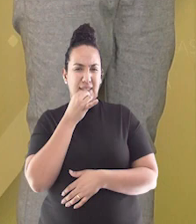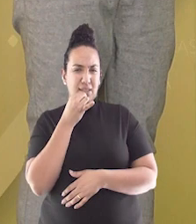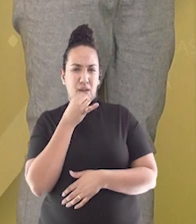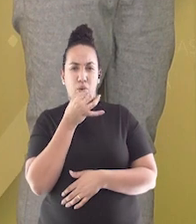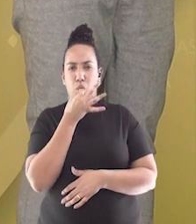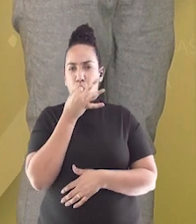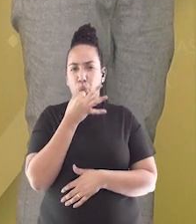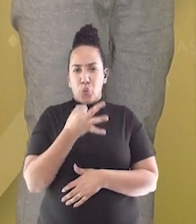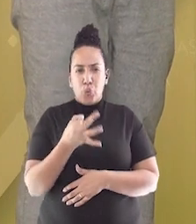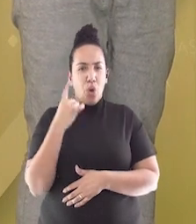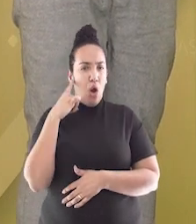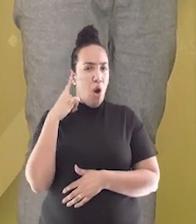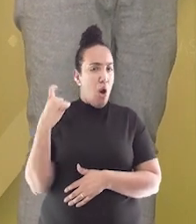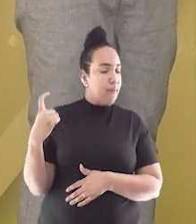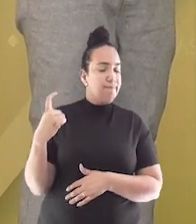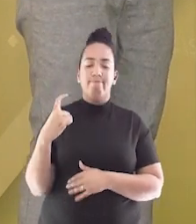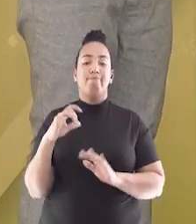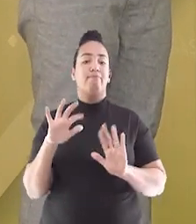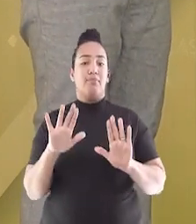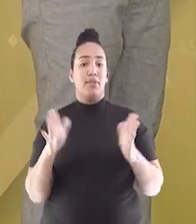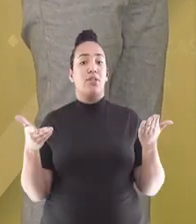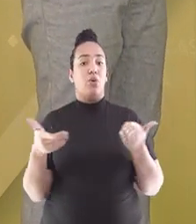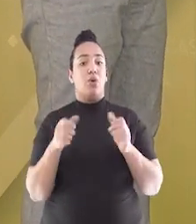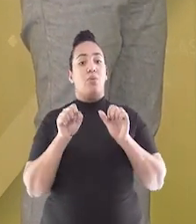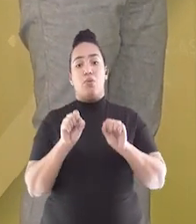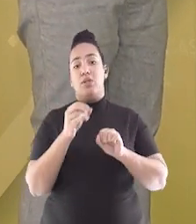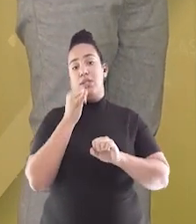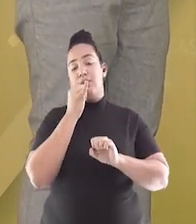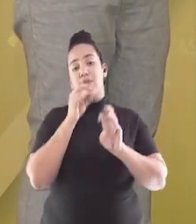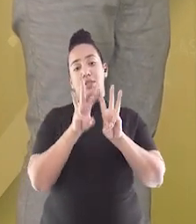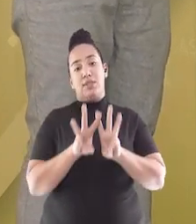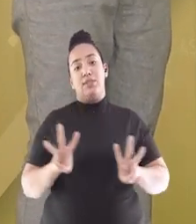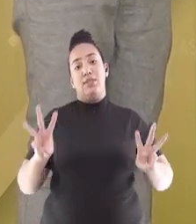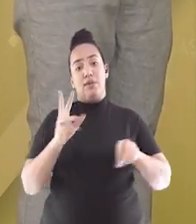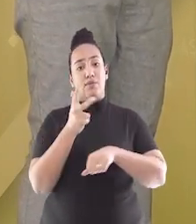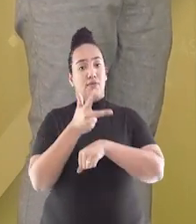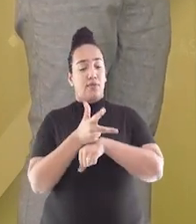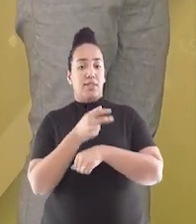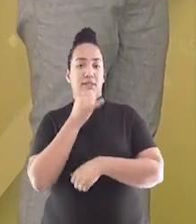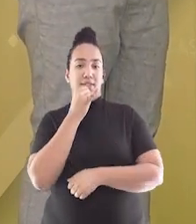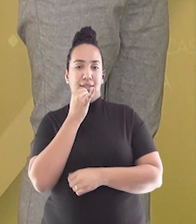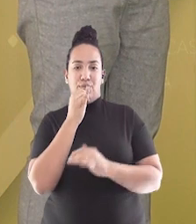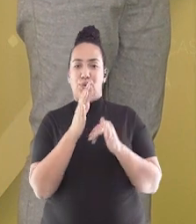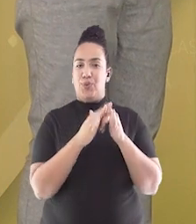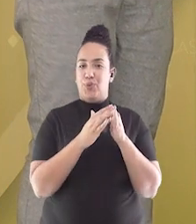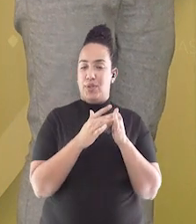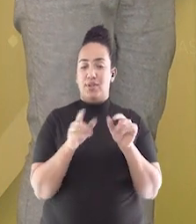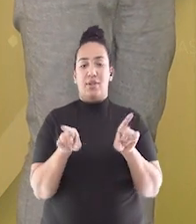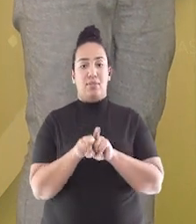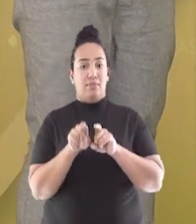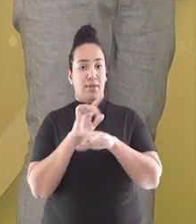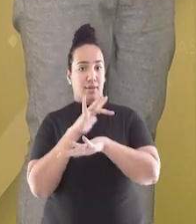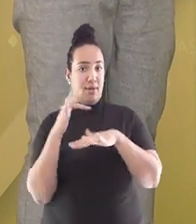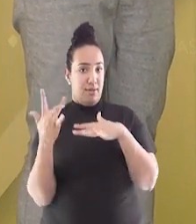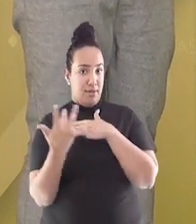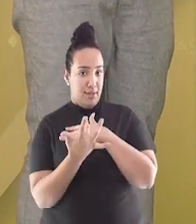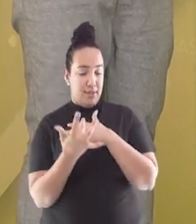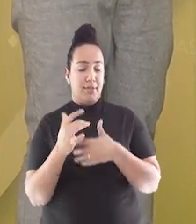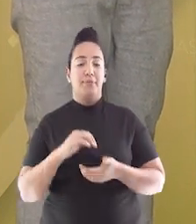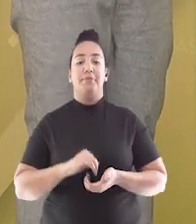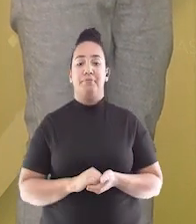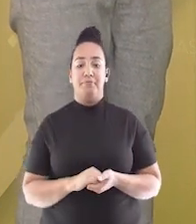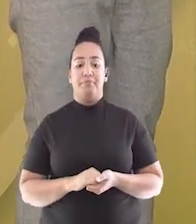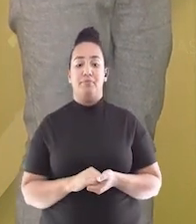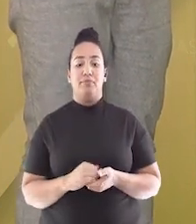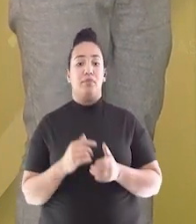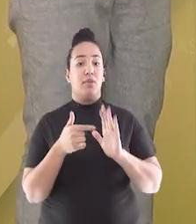apenas um arquivo de áudio e também são distribuídos em sites de vídeo, como o YouTube, e também nas redes sociais,